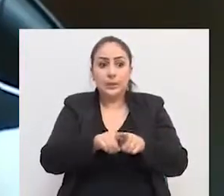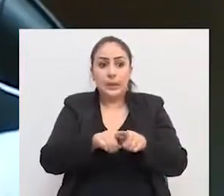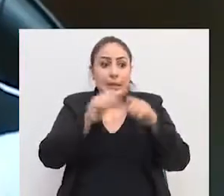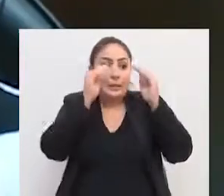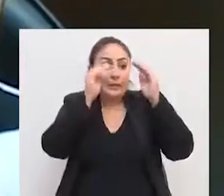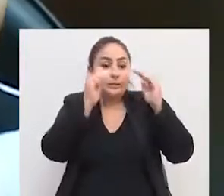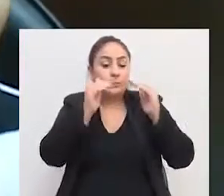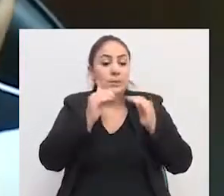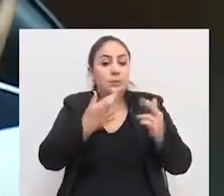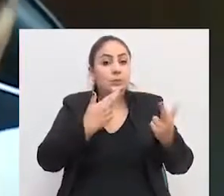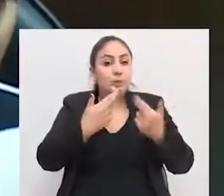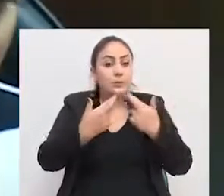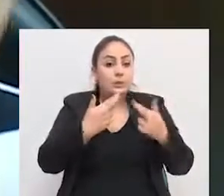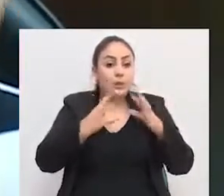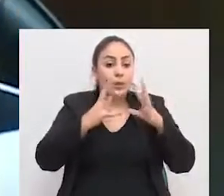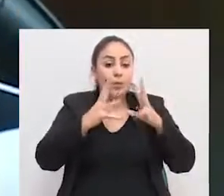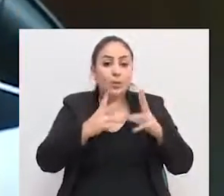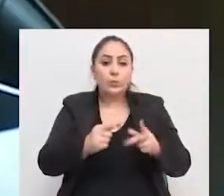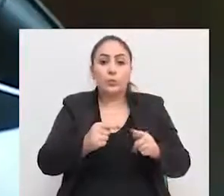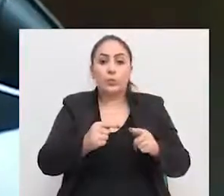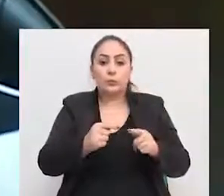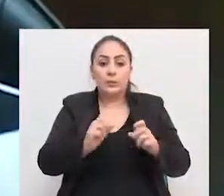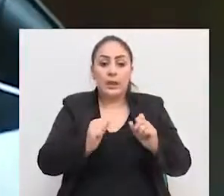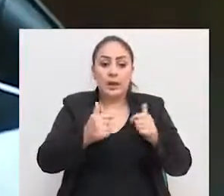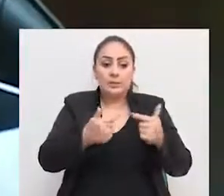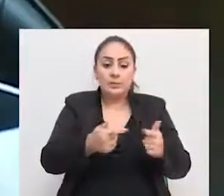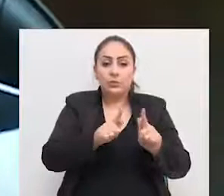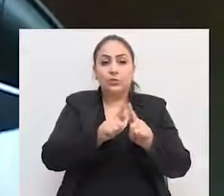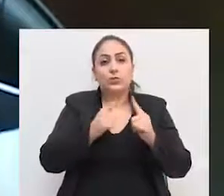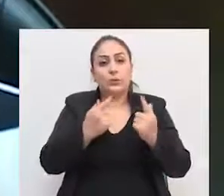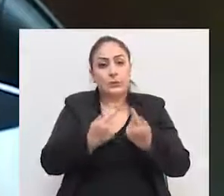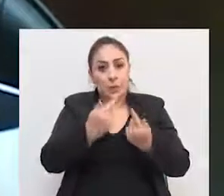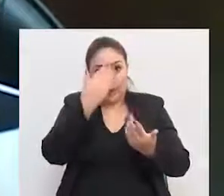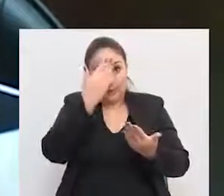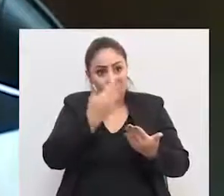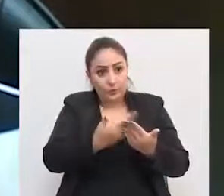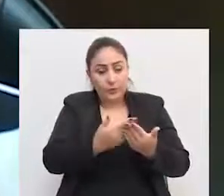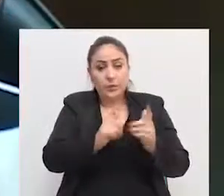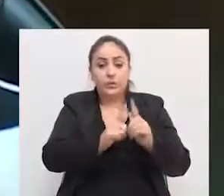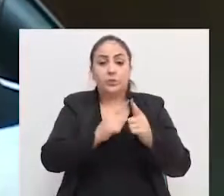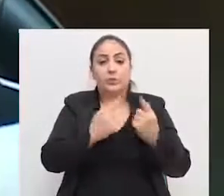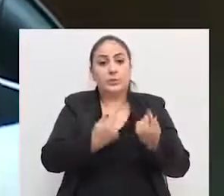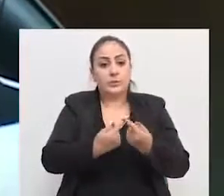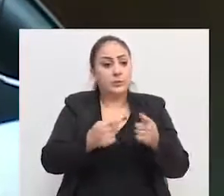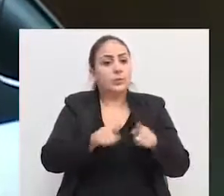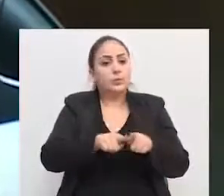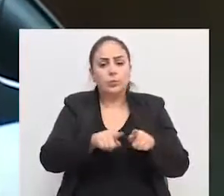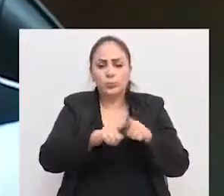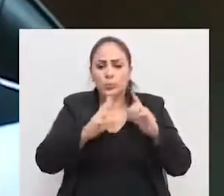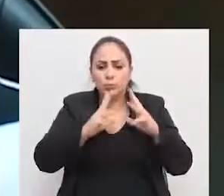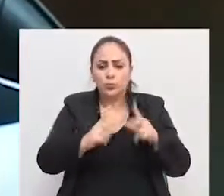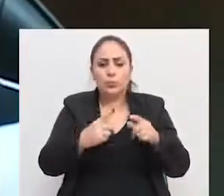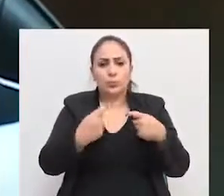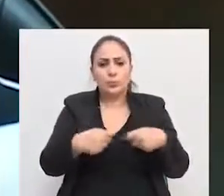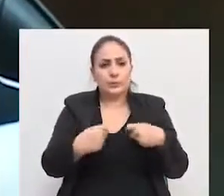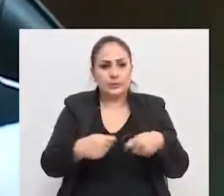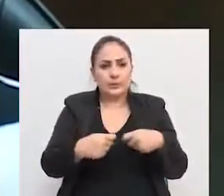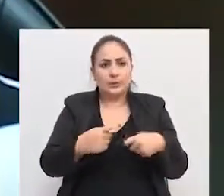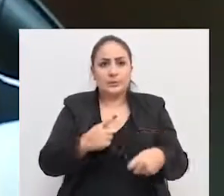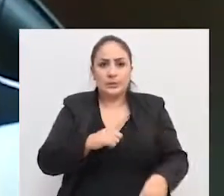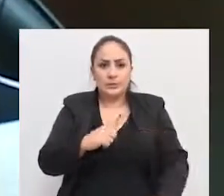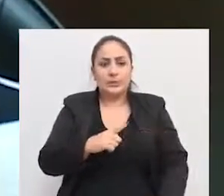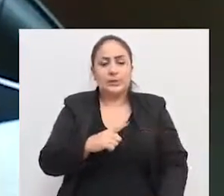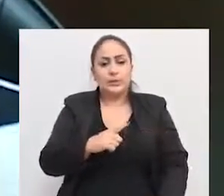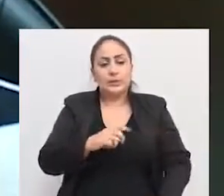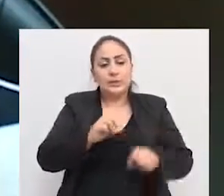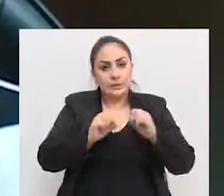respeito em relação às medidas de gestão, de confiança na gestão, né, isso também